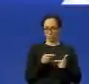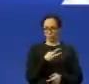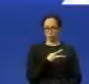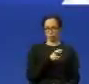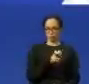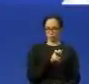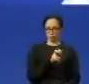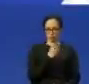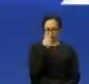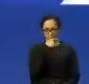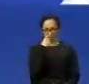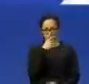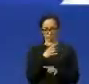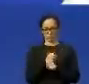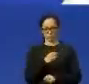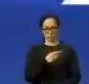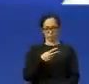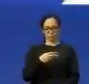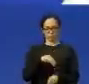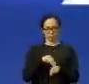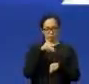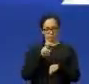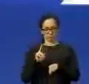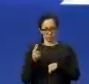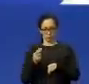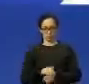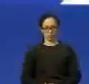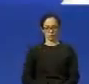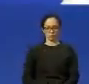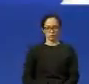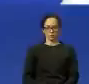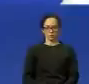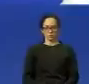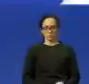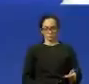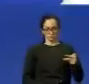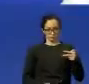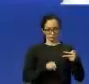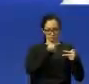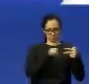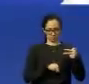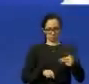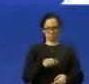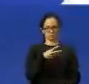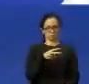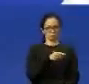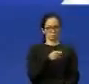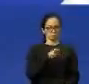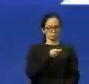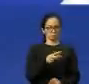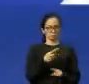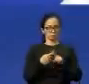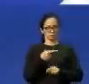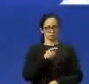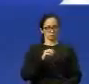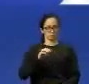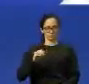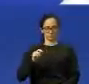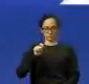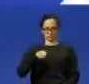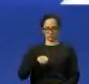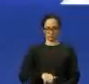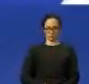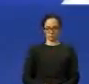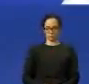25 horas, que daria 12 metros por hora. Na torre 2, nós chegaríamos 2π vezes 100, que seria o raio do segundo